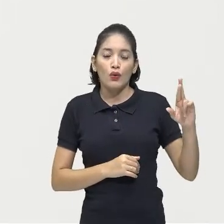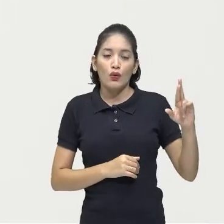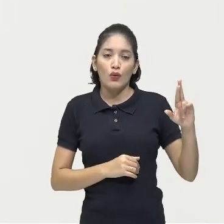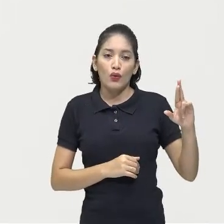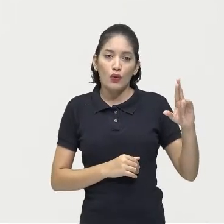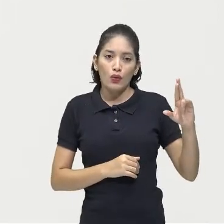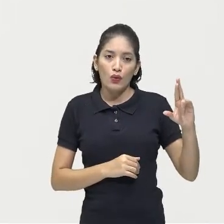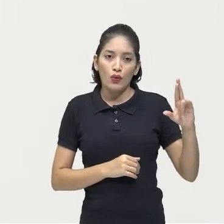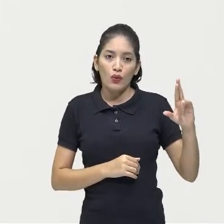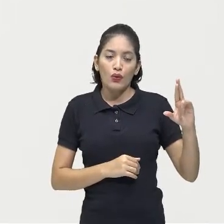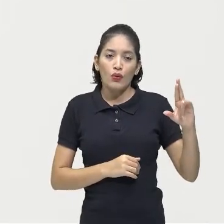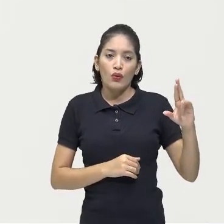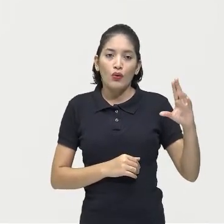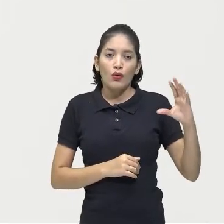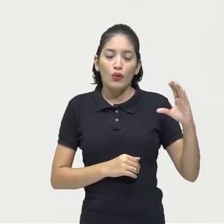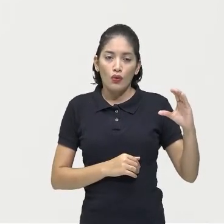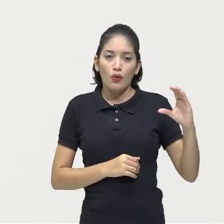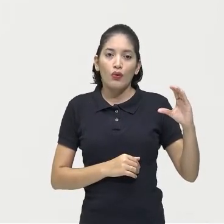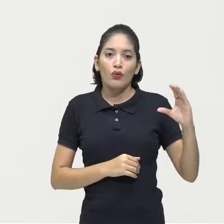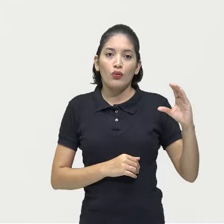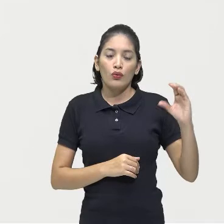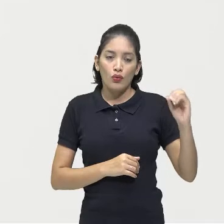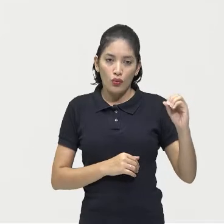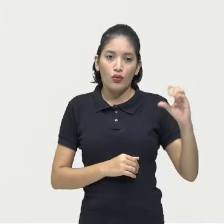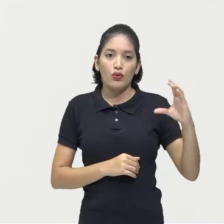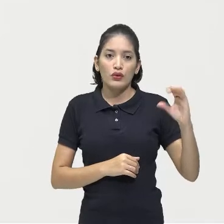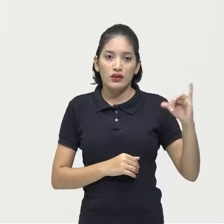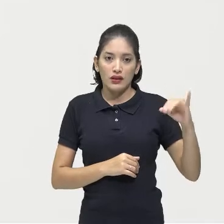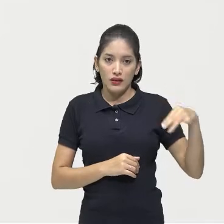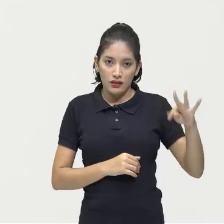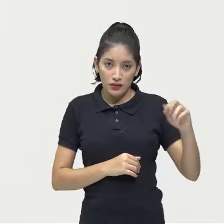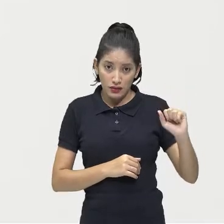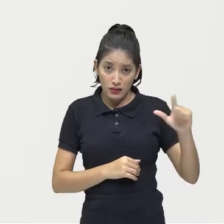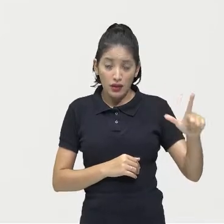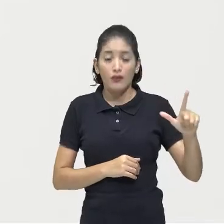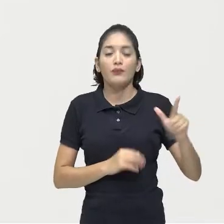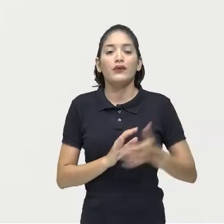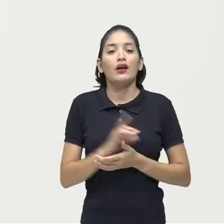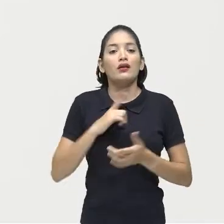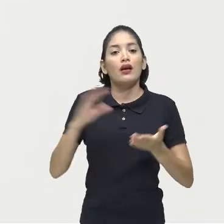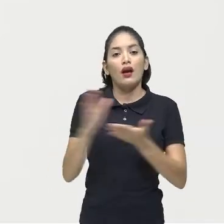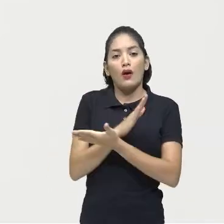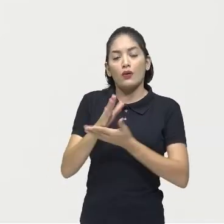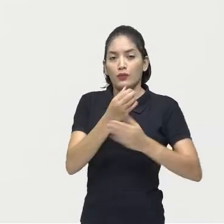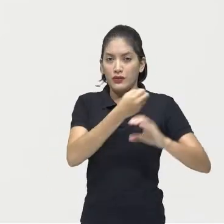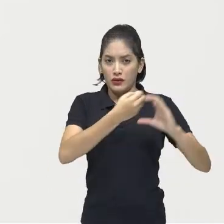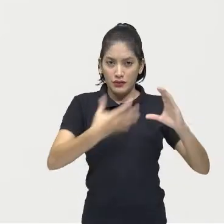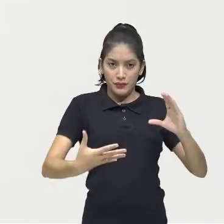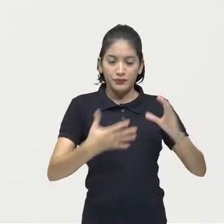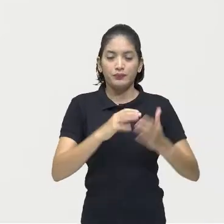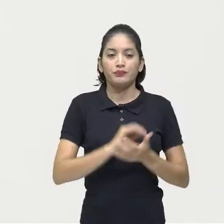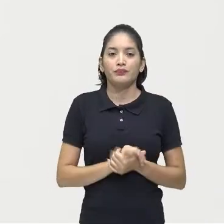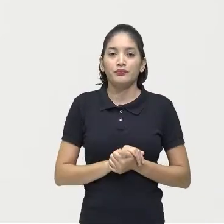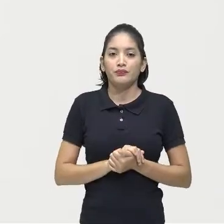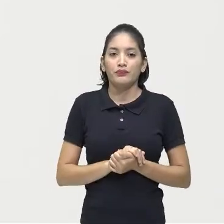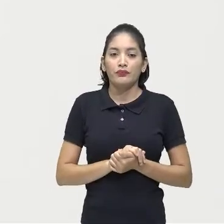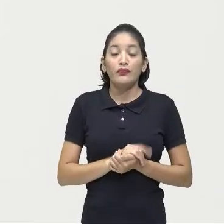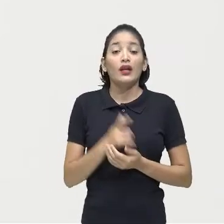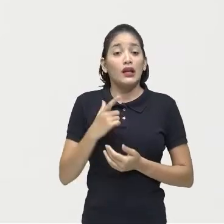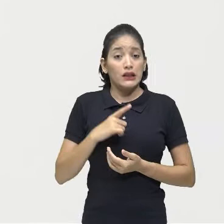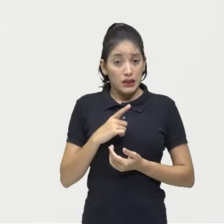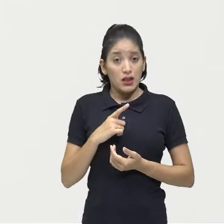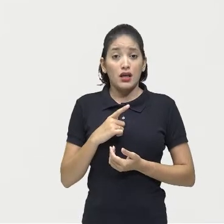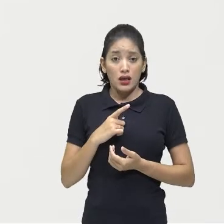gente também pode chamar de leste europeu, aí temos algumas características formadas pelos